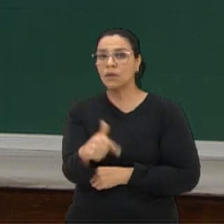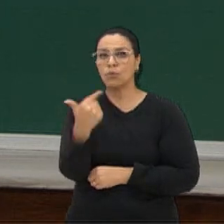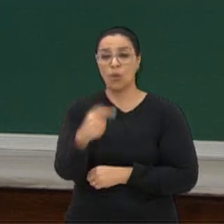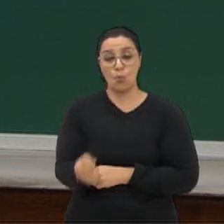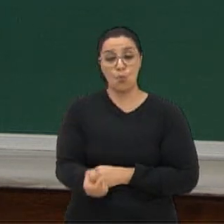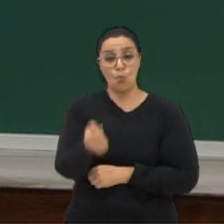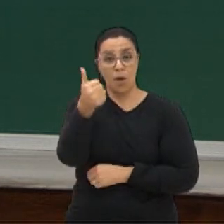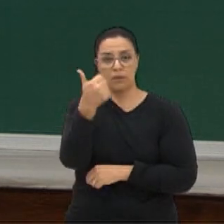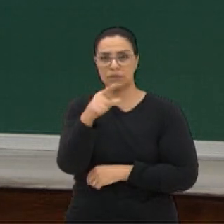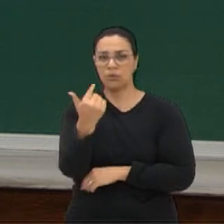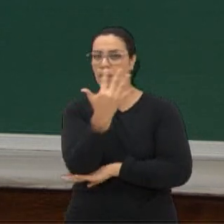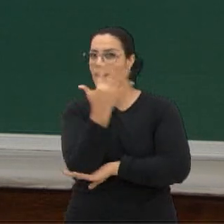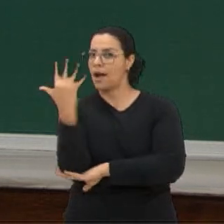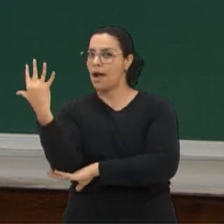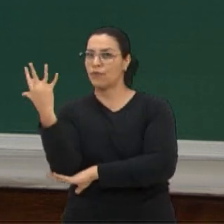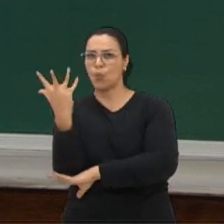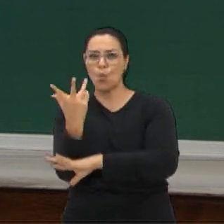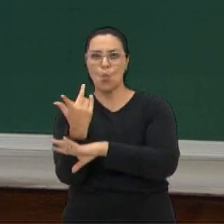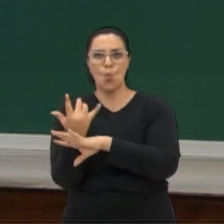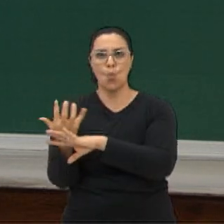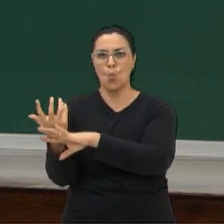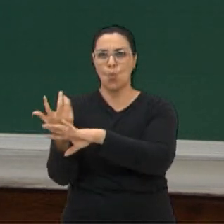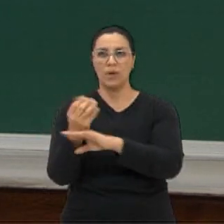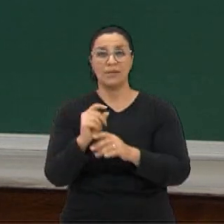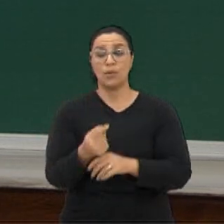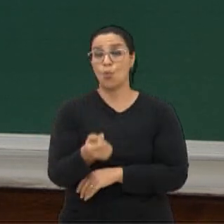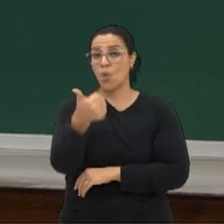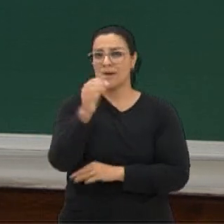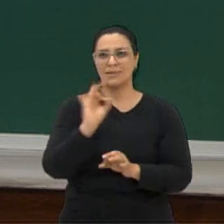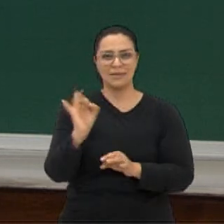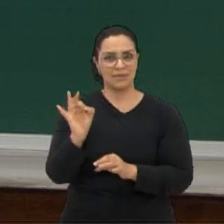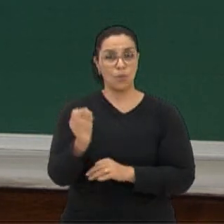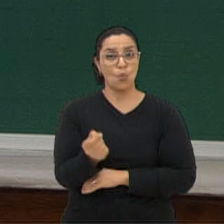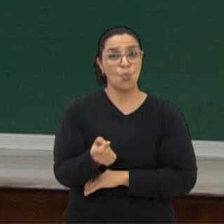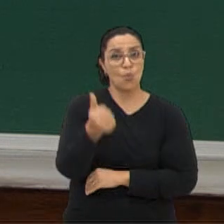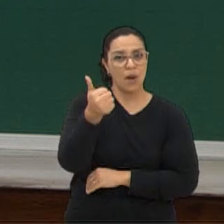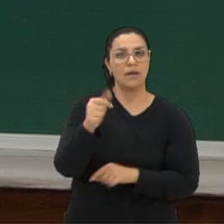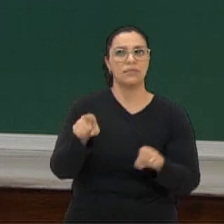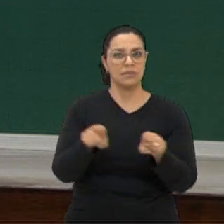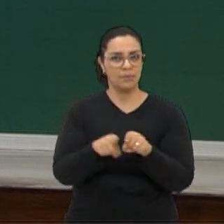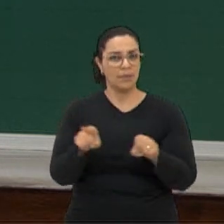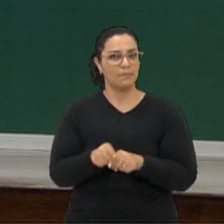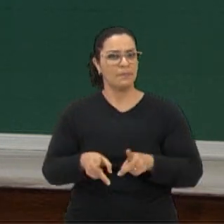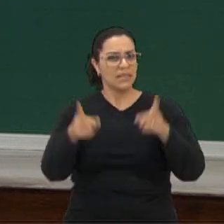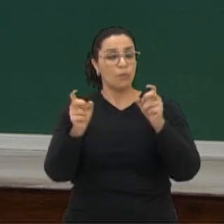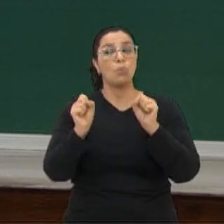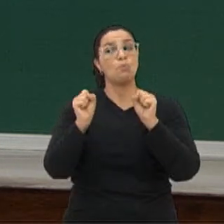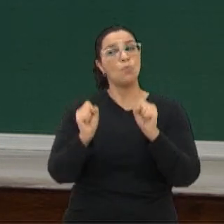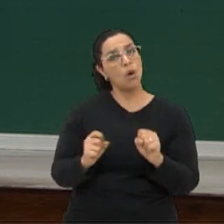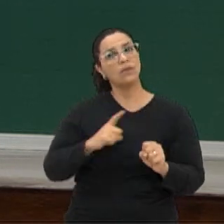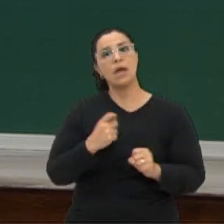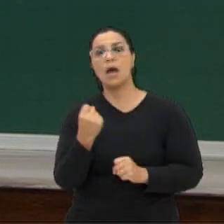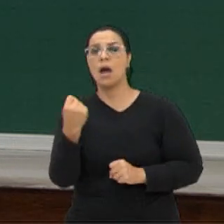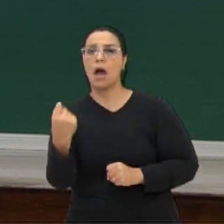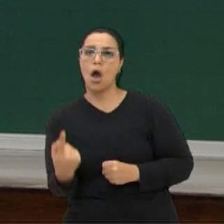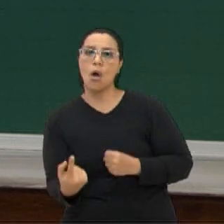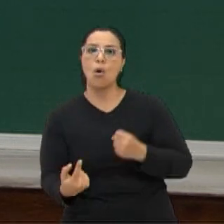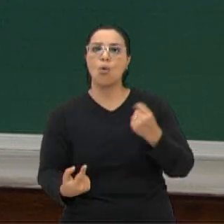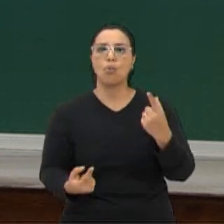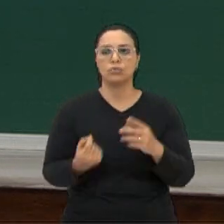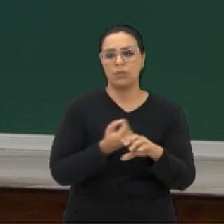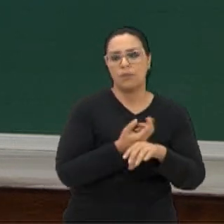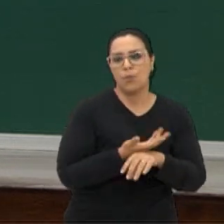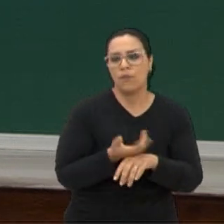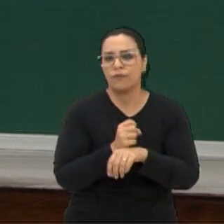vegetação arbustiva ou arbórea. Quase não possuem, perceba. Podem haver, em alguns casos,